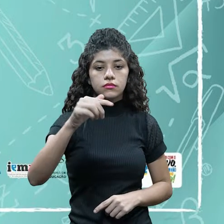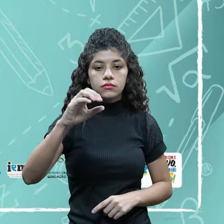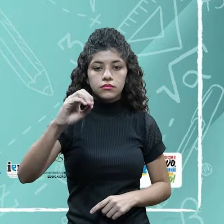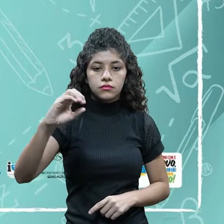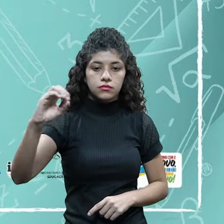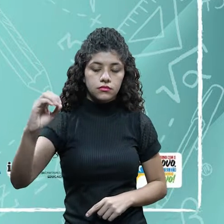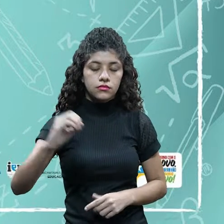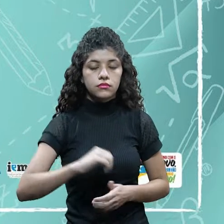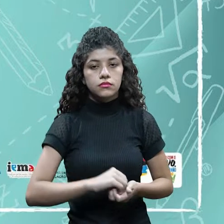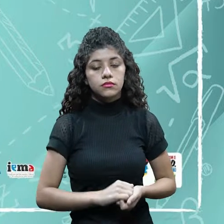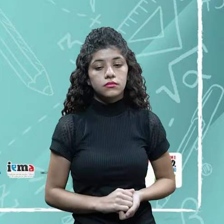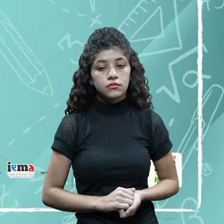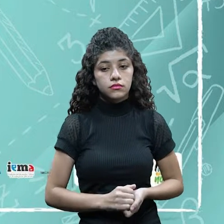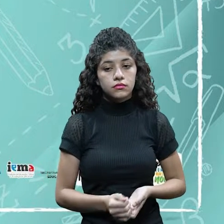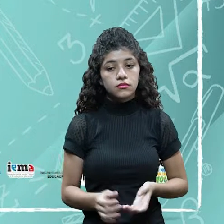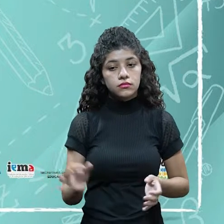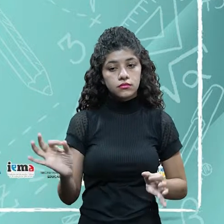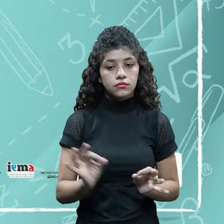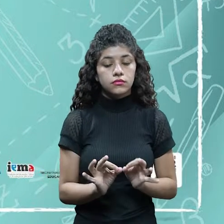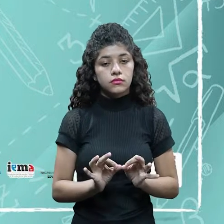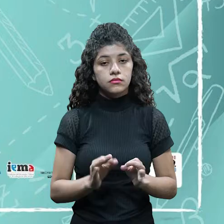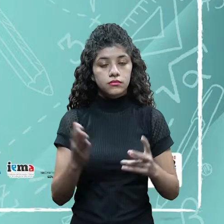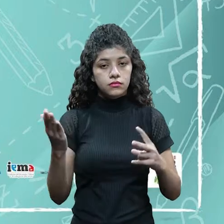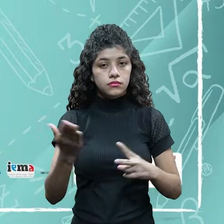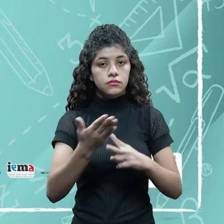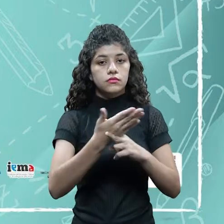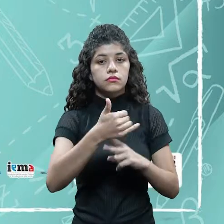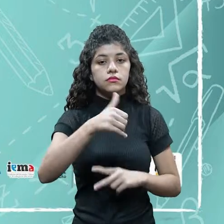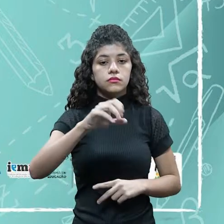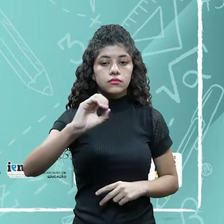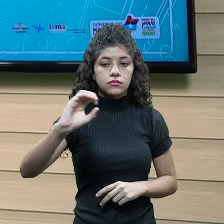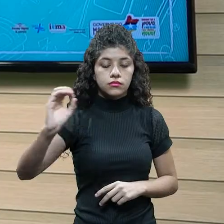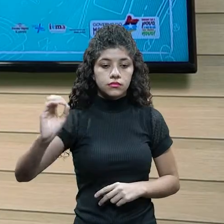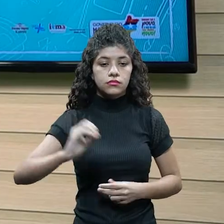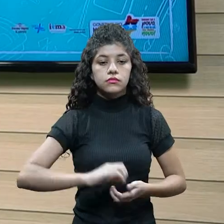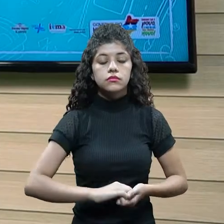500, 17.500. E no final divide por 100.